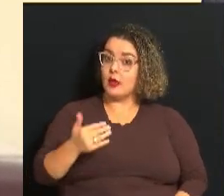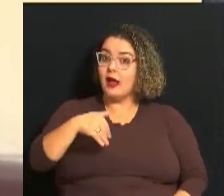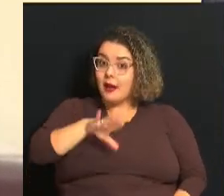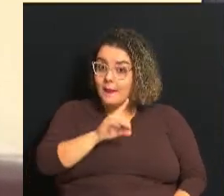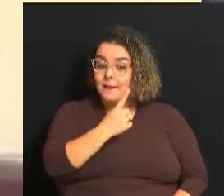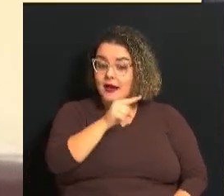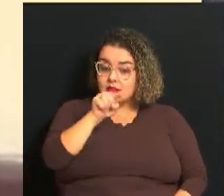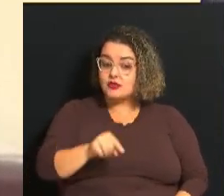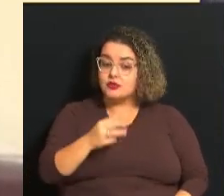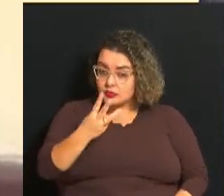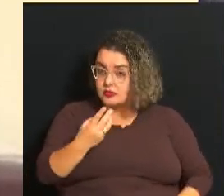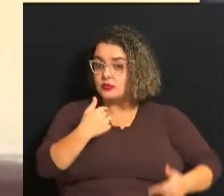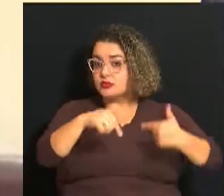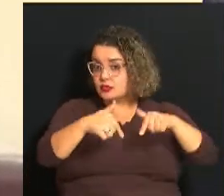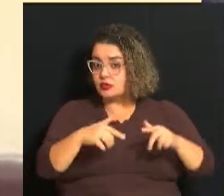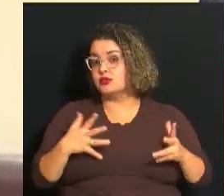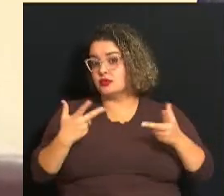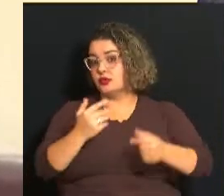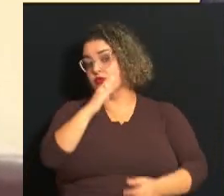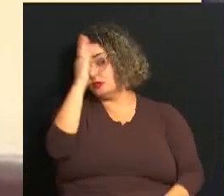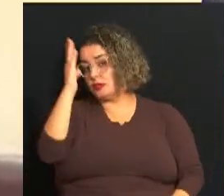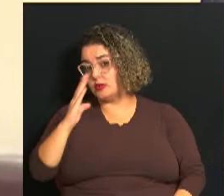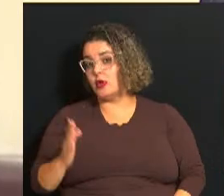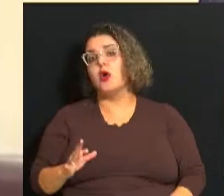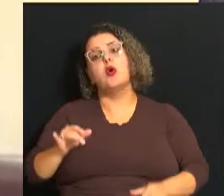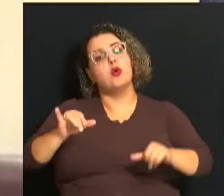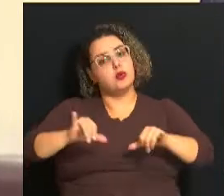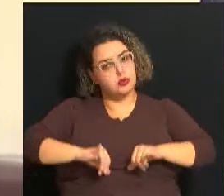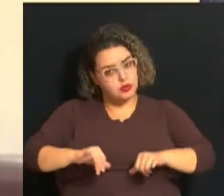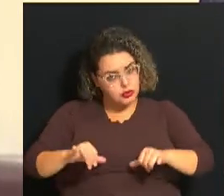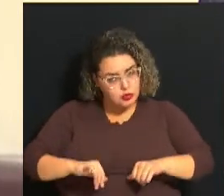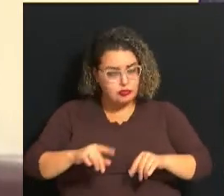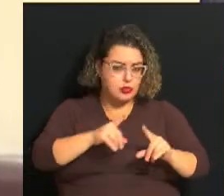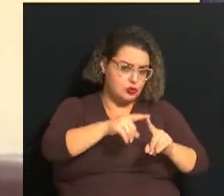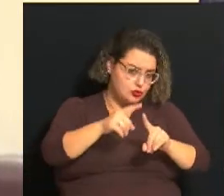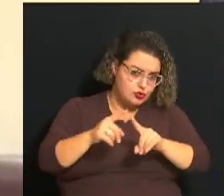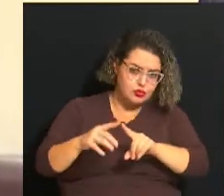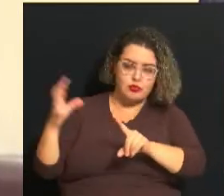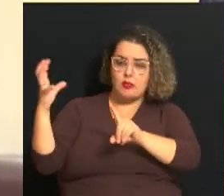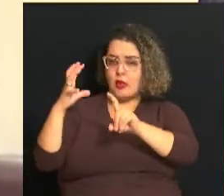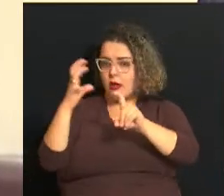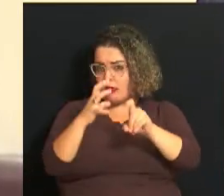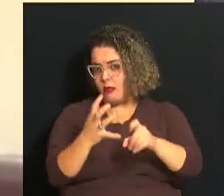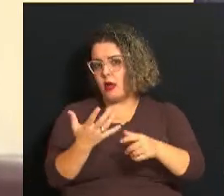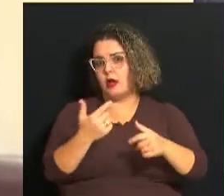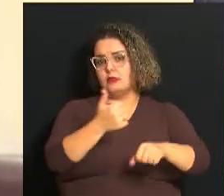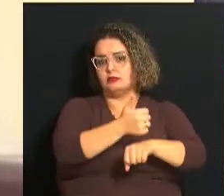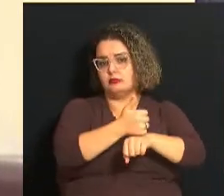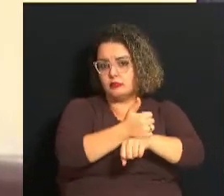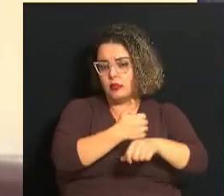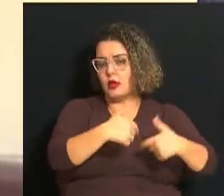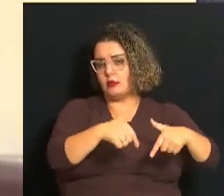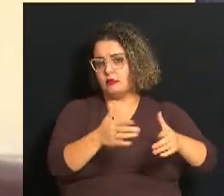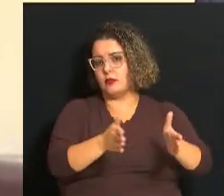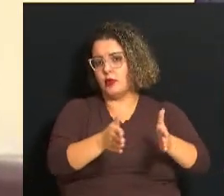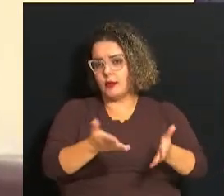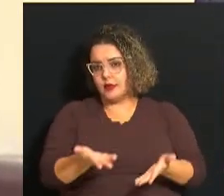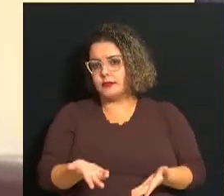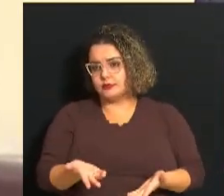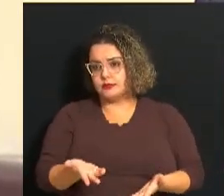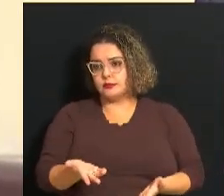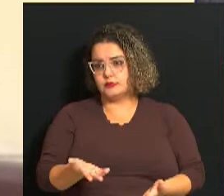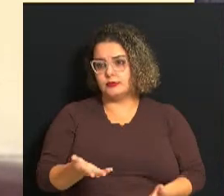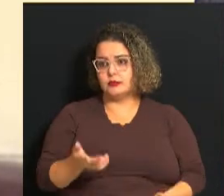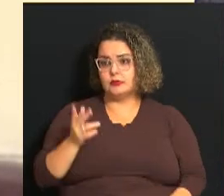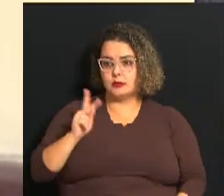dos trabalhadores trabalhadoras brasileiras sofreram algum tipo de assédio moral né no exercício profissional e esses números são da